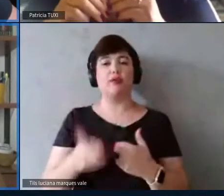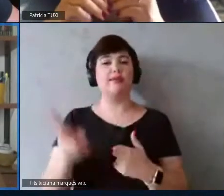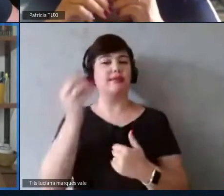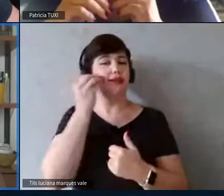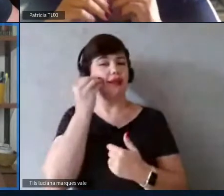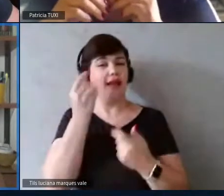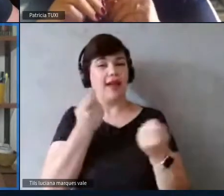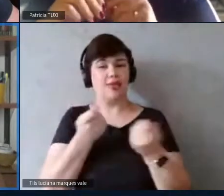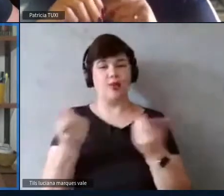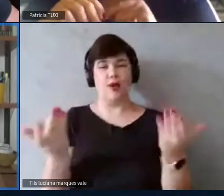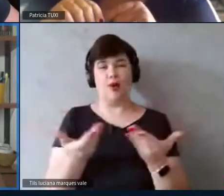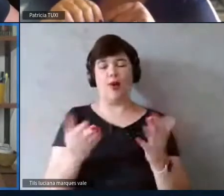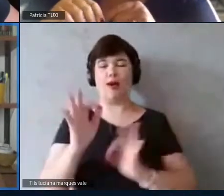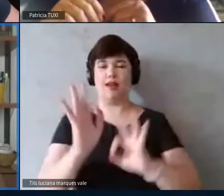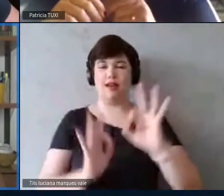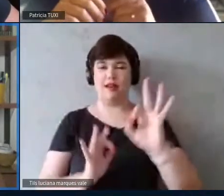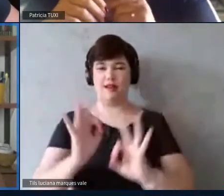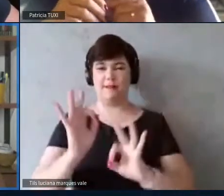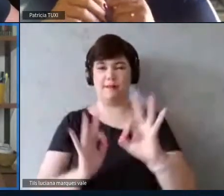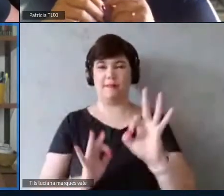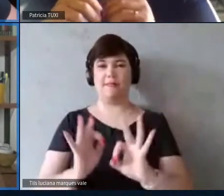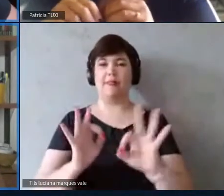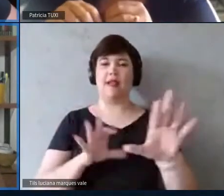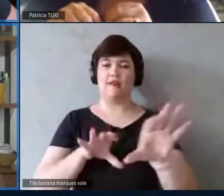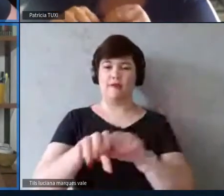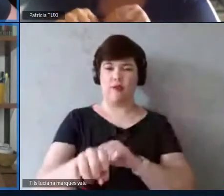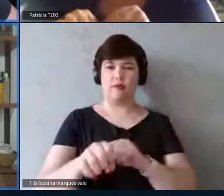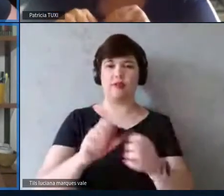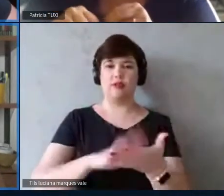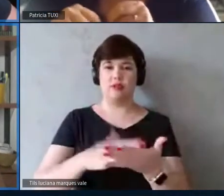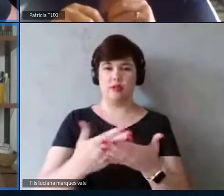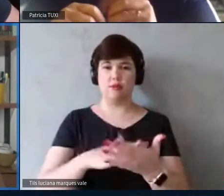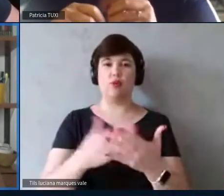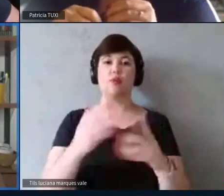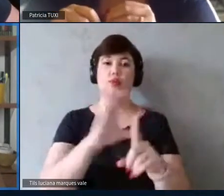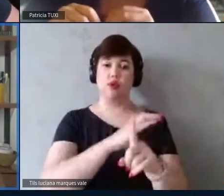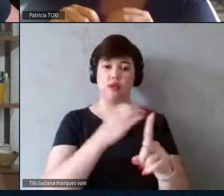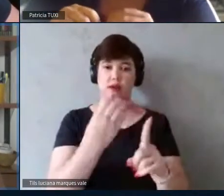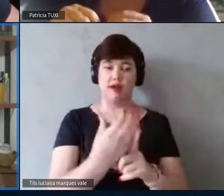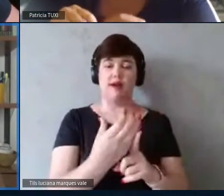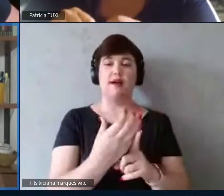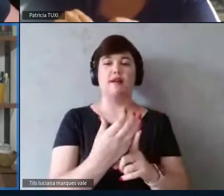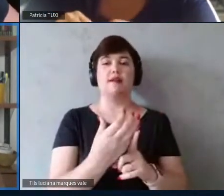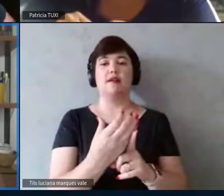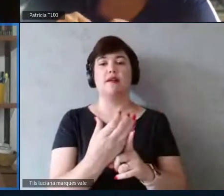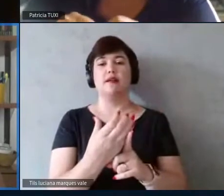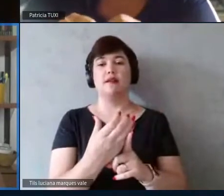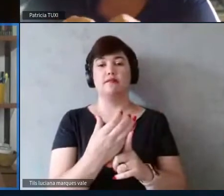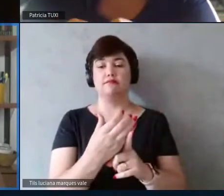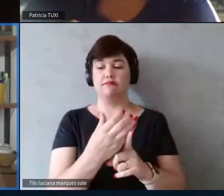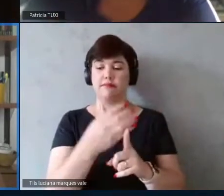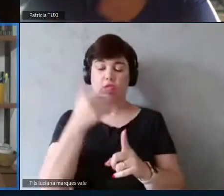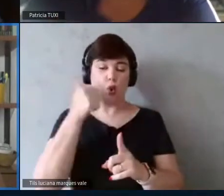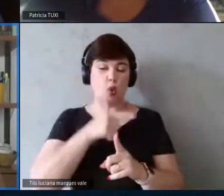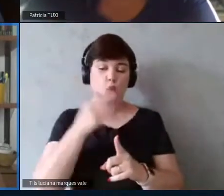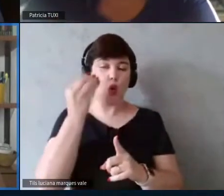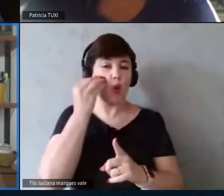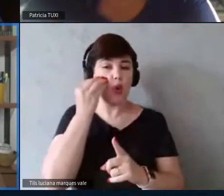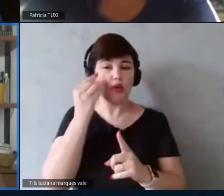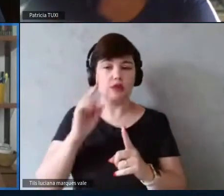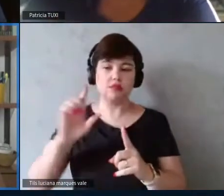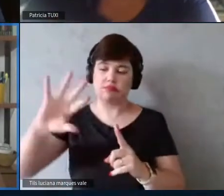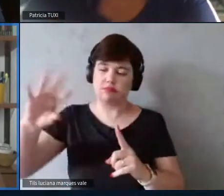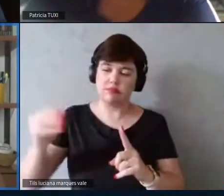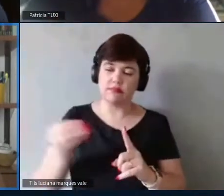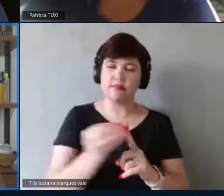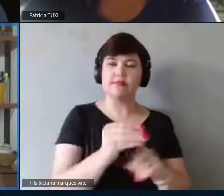fazer agora na elaboração da formação de interpretação comunitária, trazer muitos elementos da